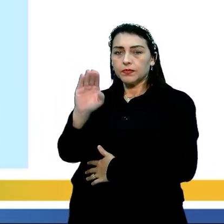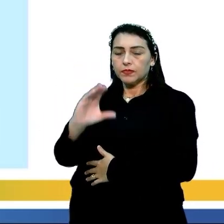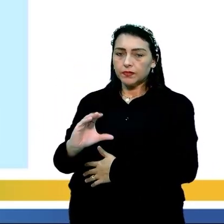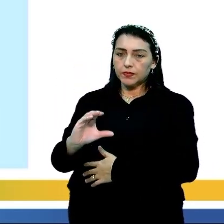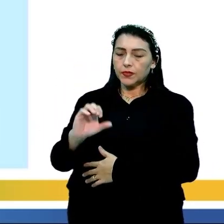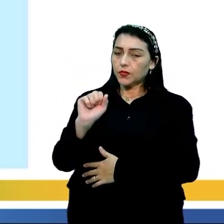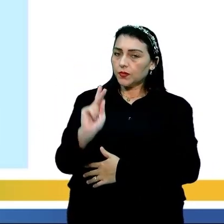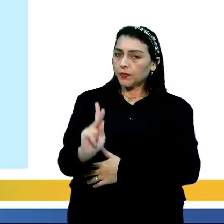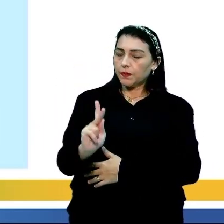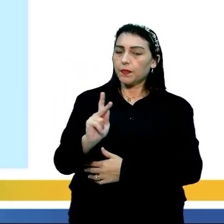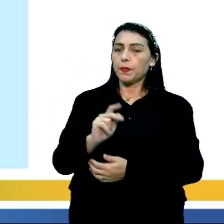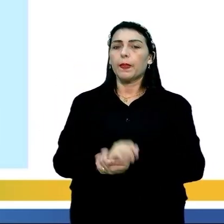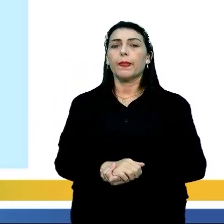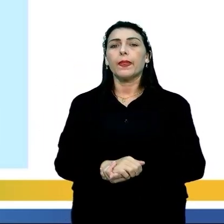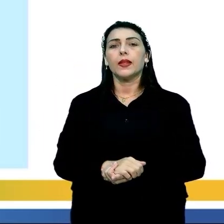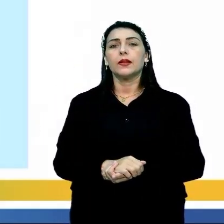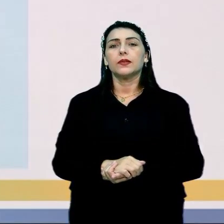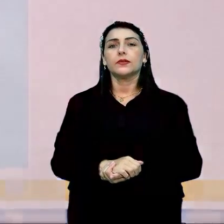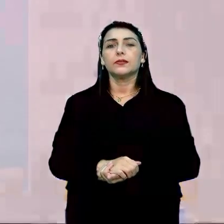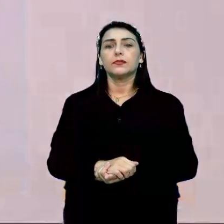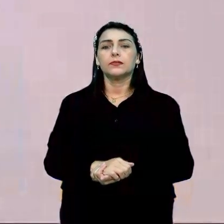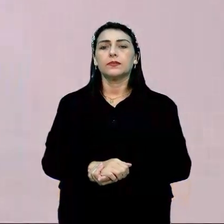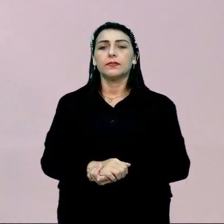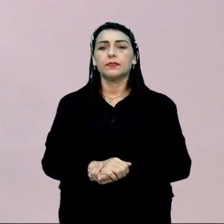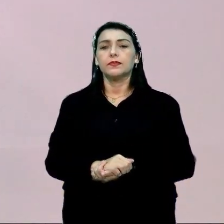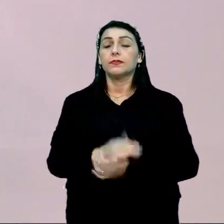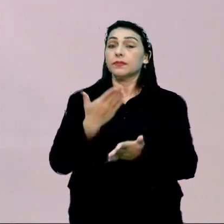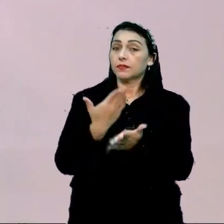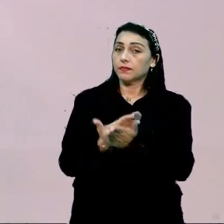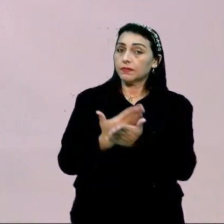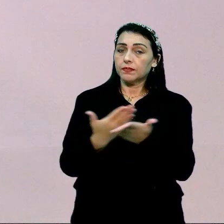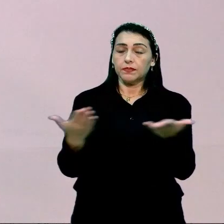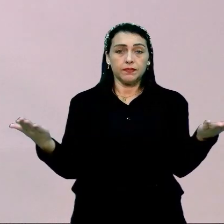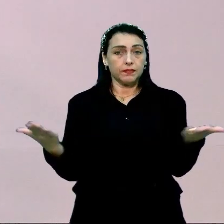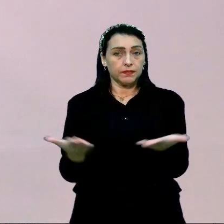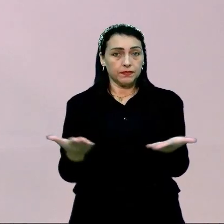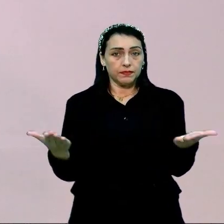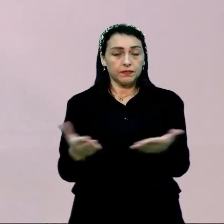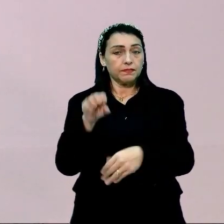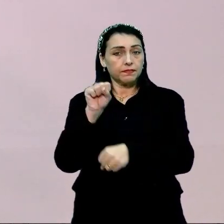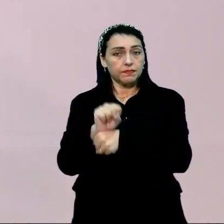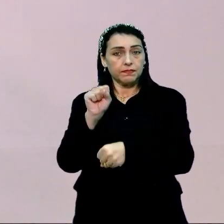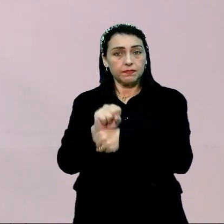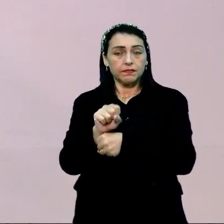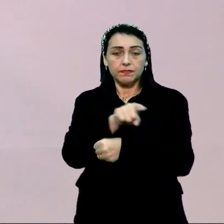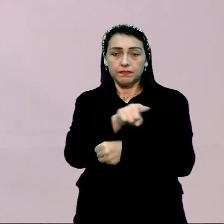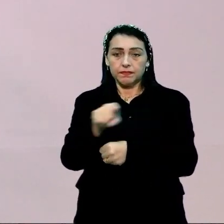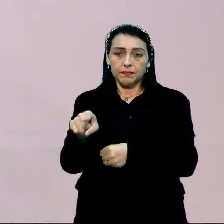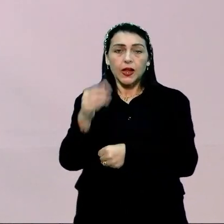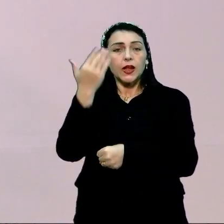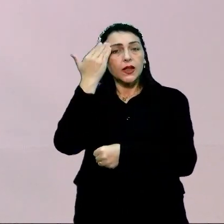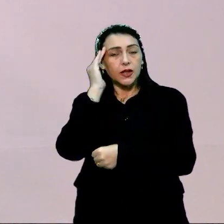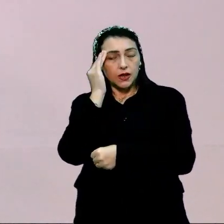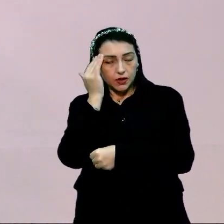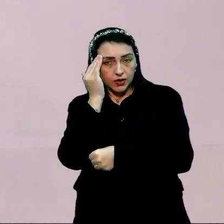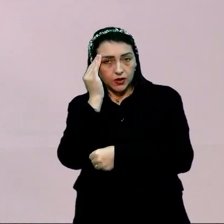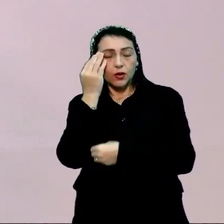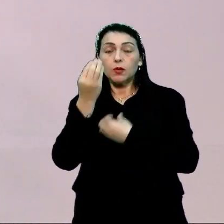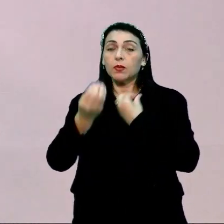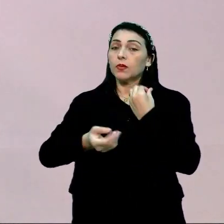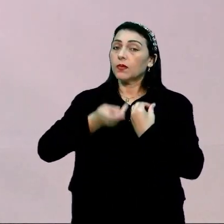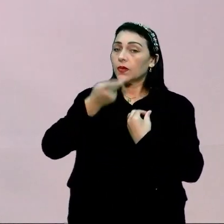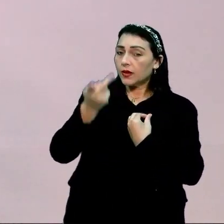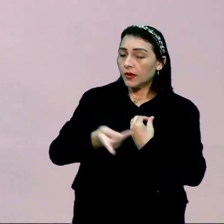C, ok? Então, essa é a nossa aula de hoje. Espero que vocês tenham compreendido. Como eu